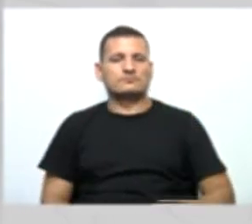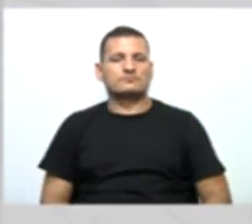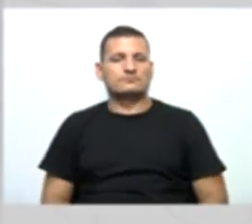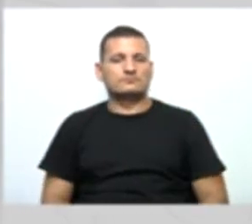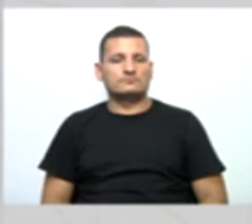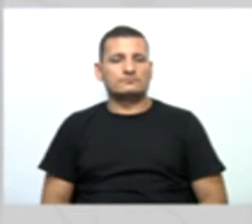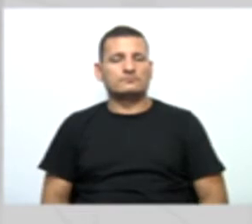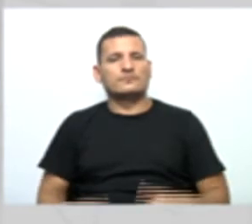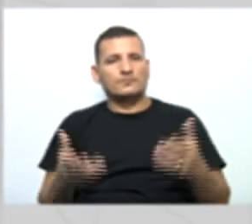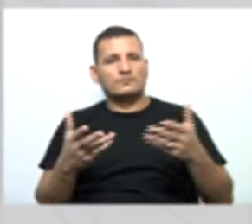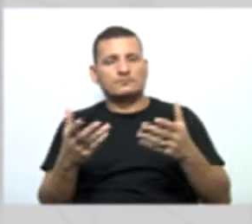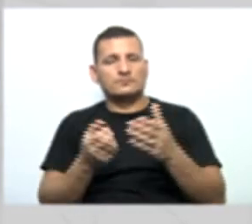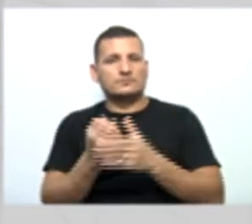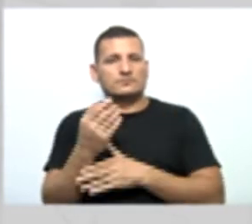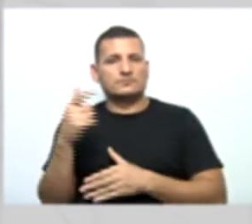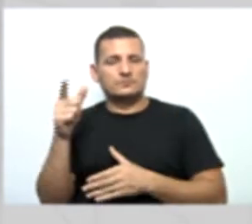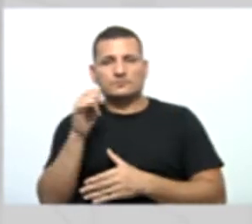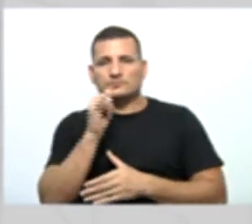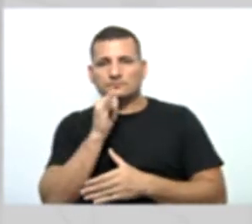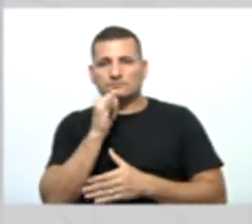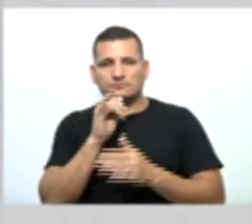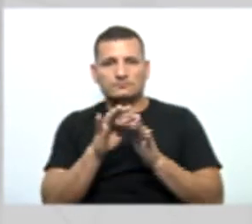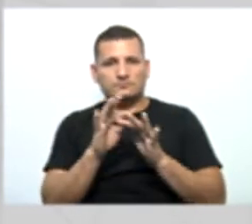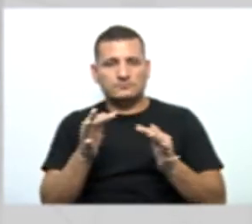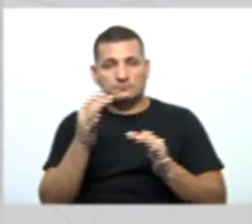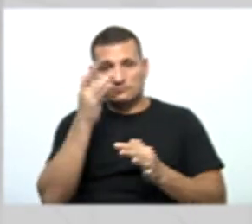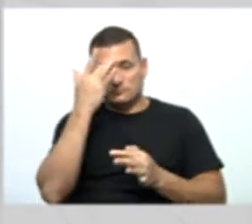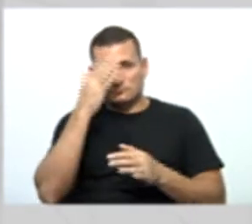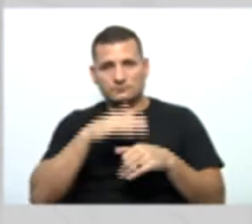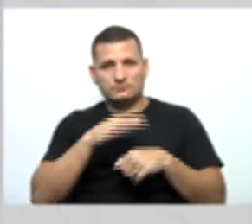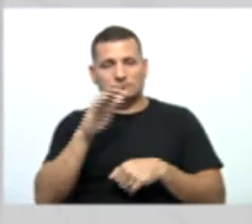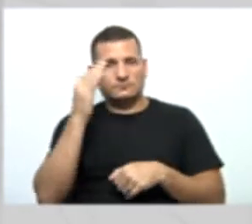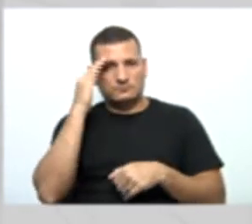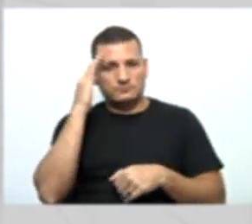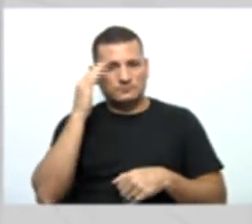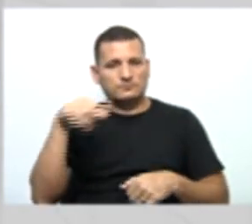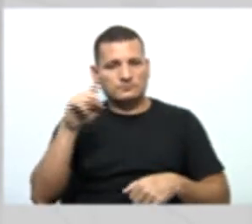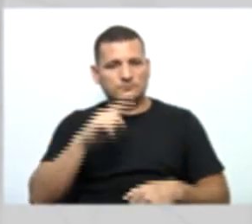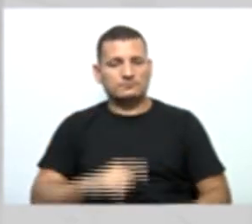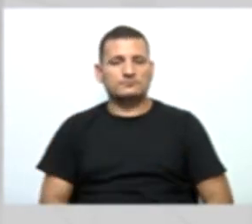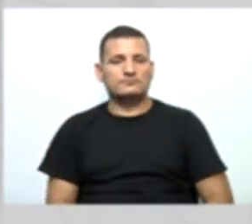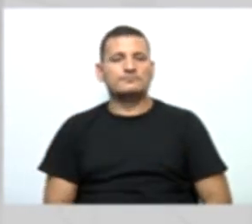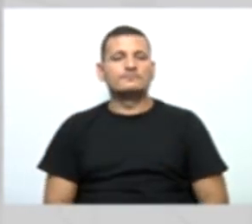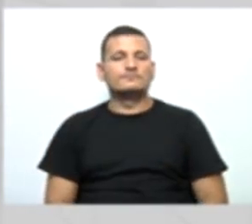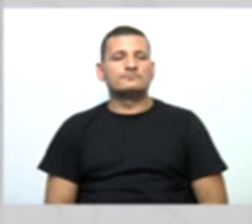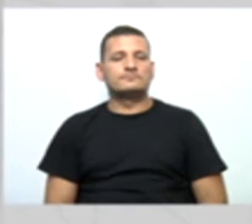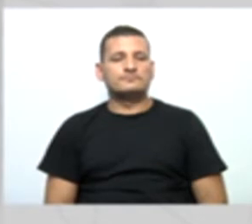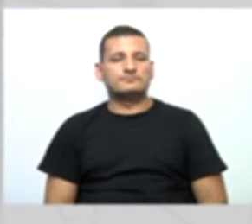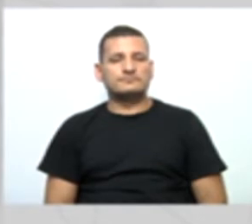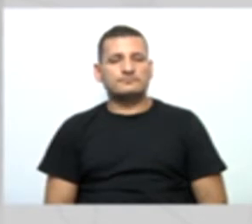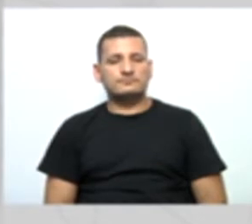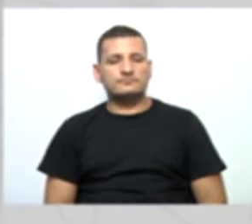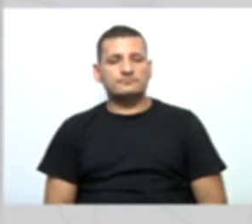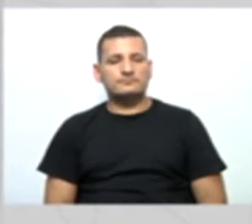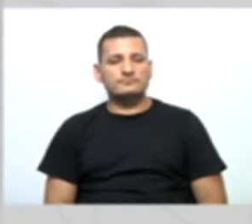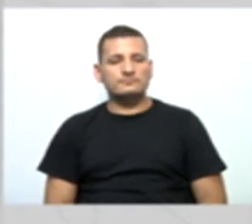Vou criar um exemplo agora bem simples aqui para facilitar mais ainda a compreensão de todos.